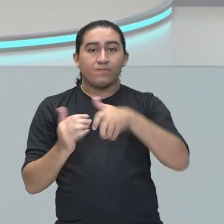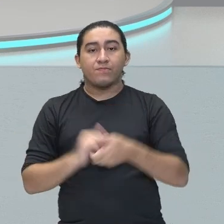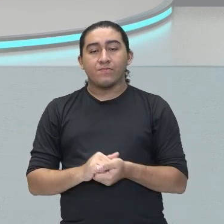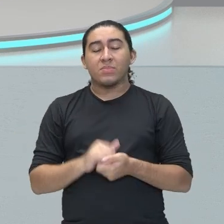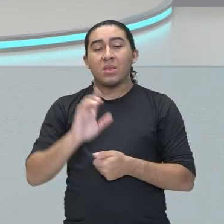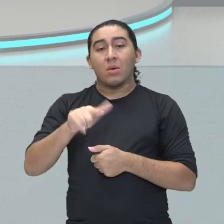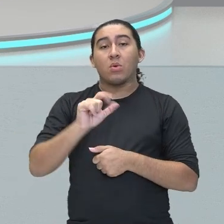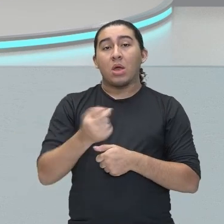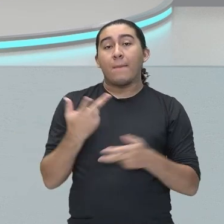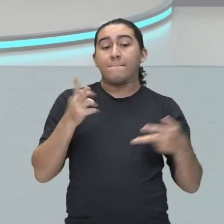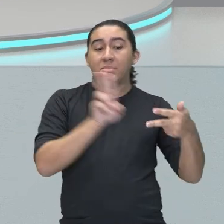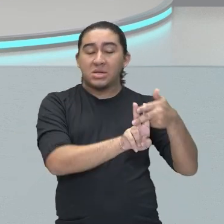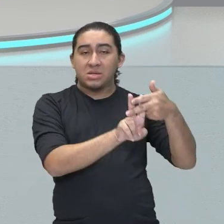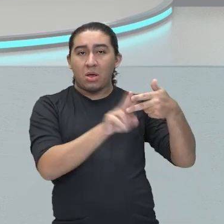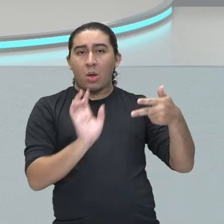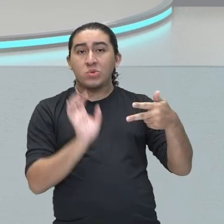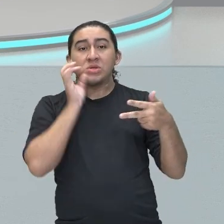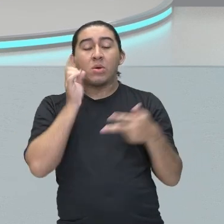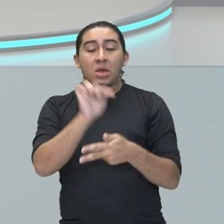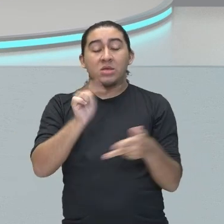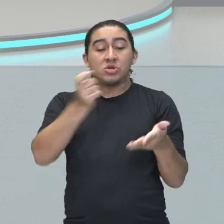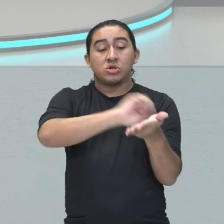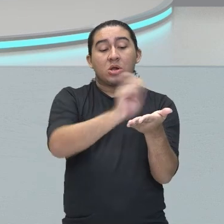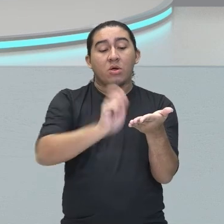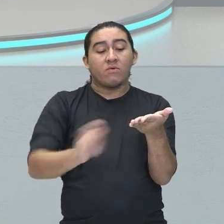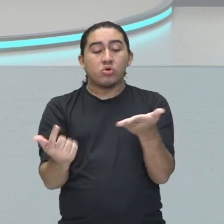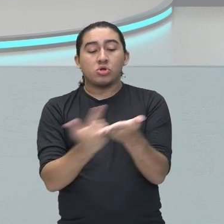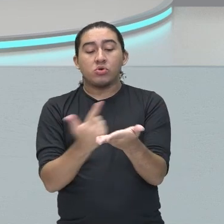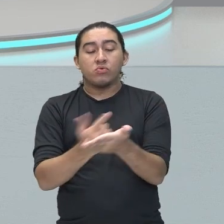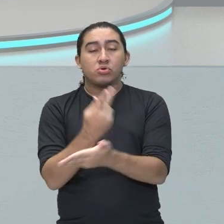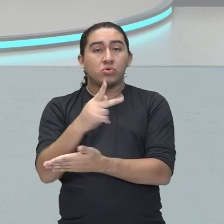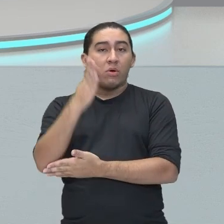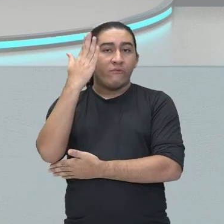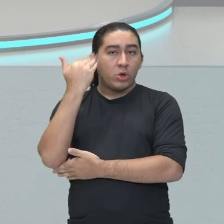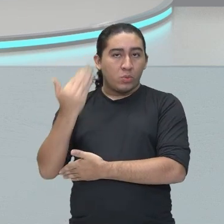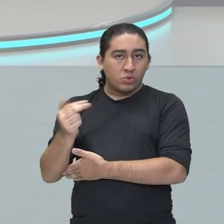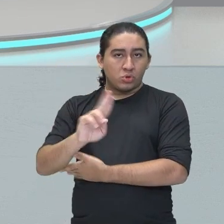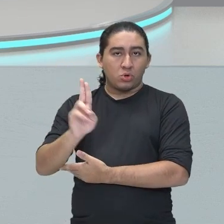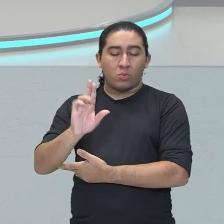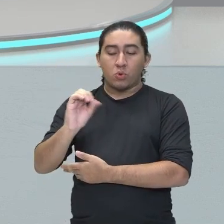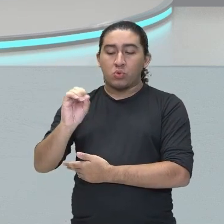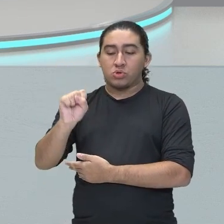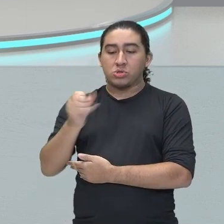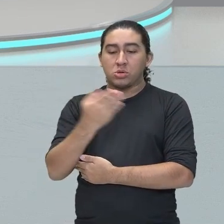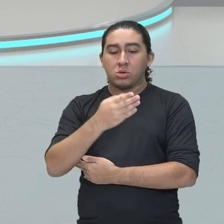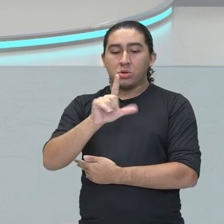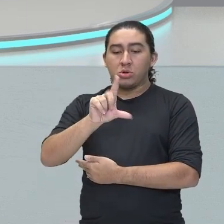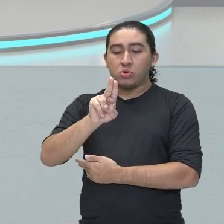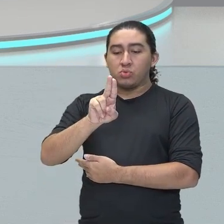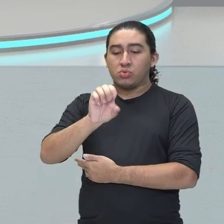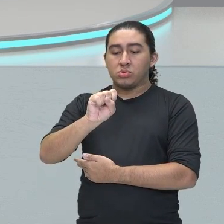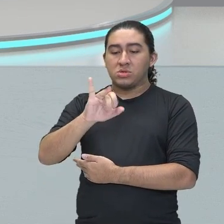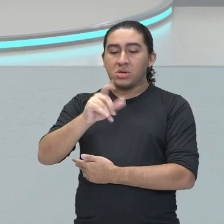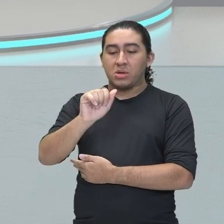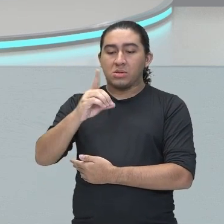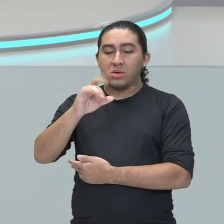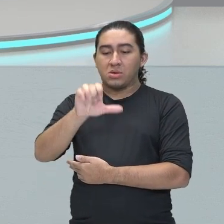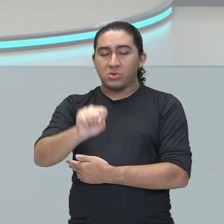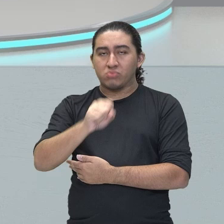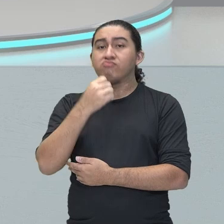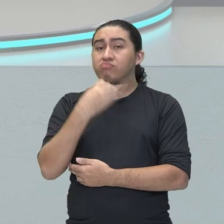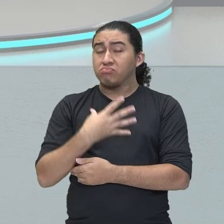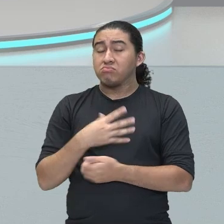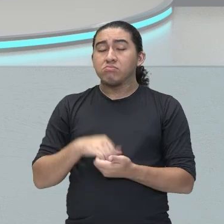suas prisões que ele escreveu sua obra mais conhecida, Os Lusíadas. Muito